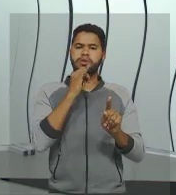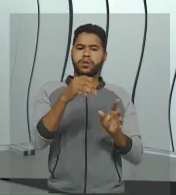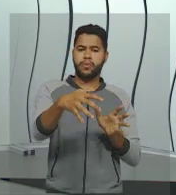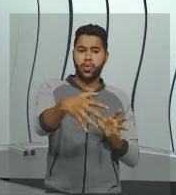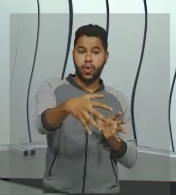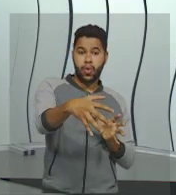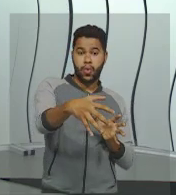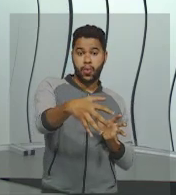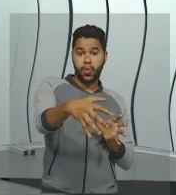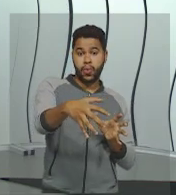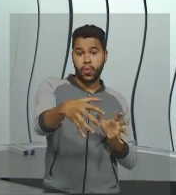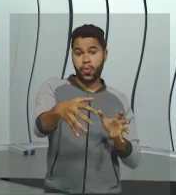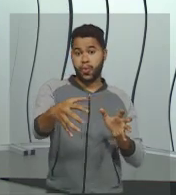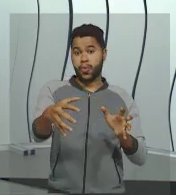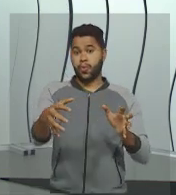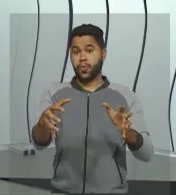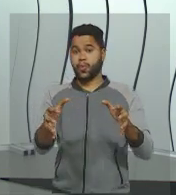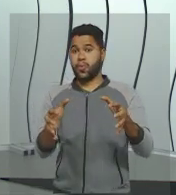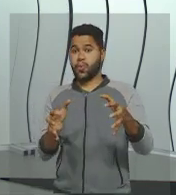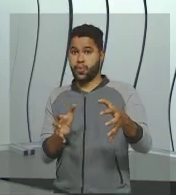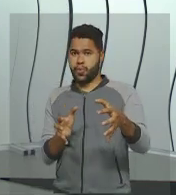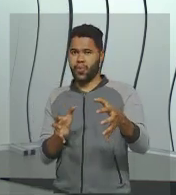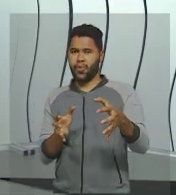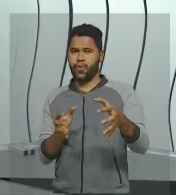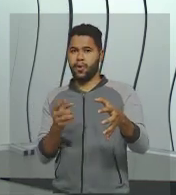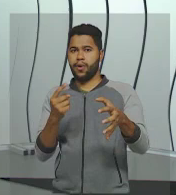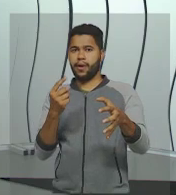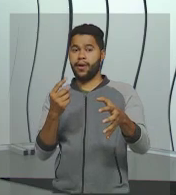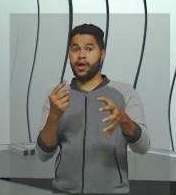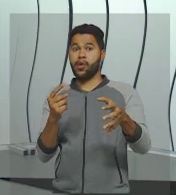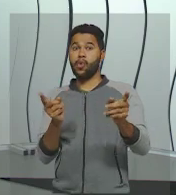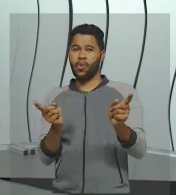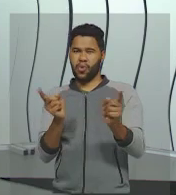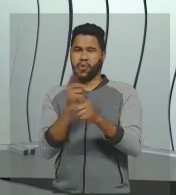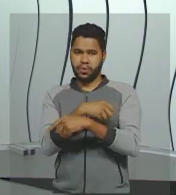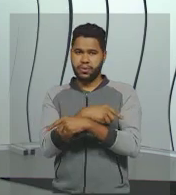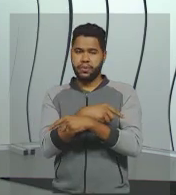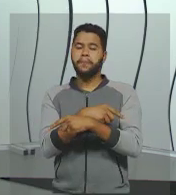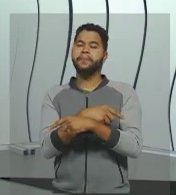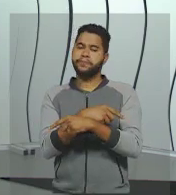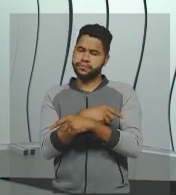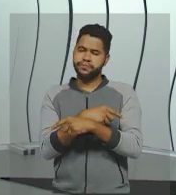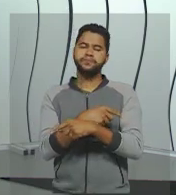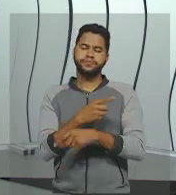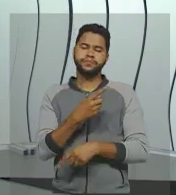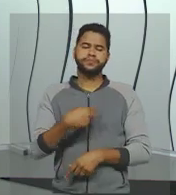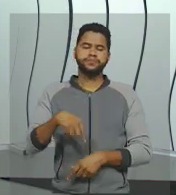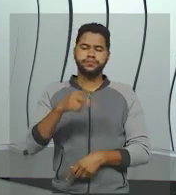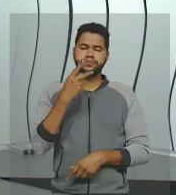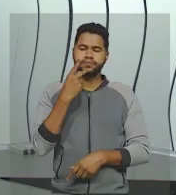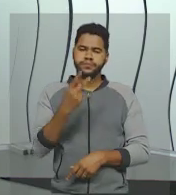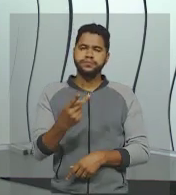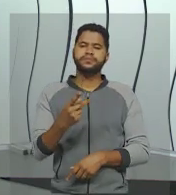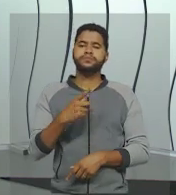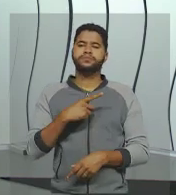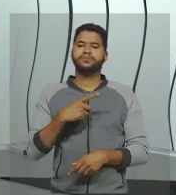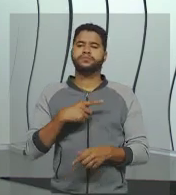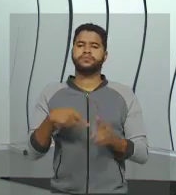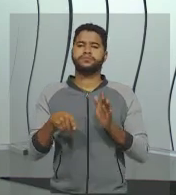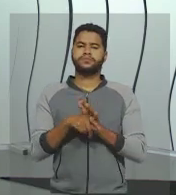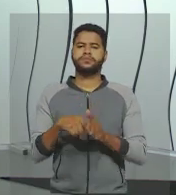a força aplicada produzir um giro do objeto no sentido anti-horário, aí nós dizemos que o torque tem